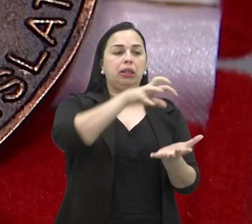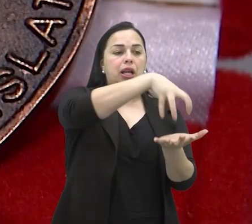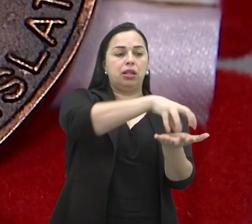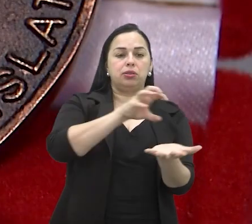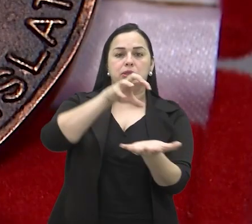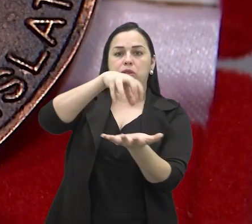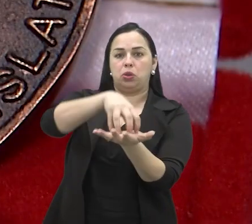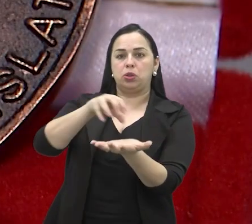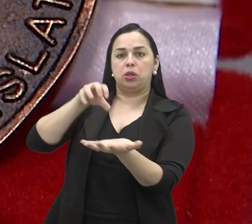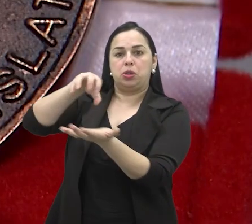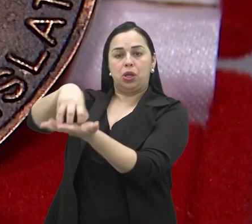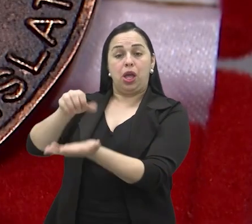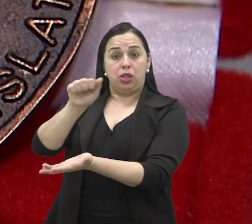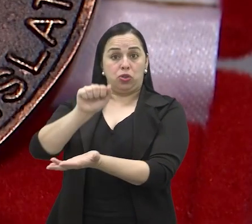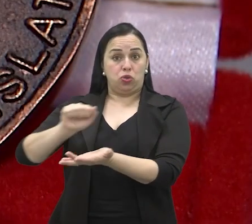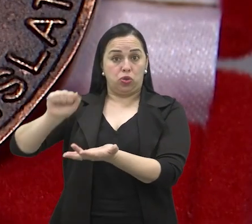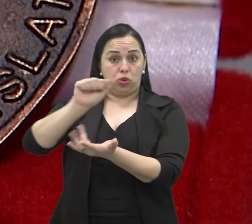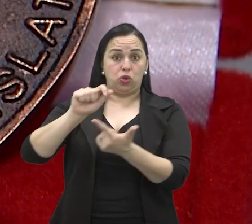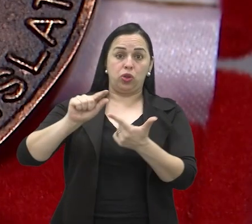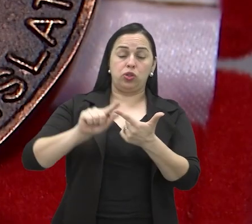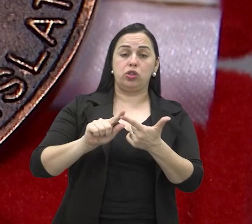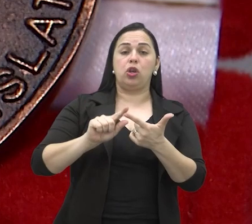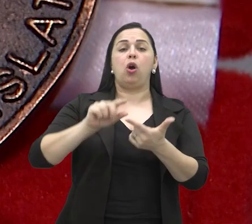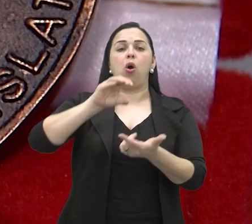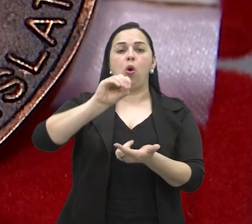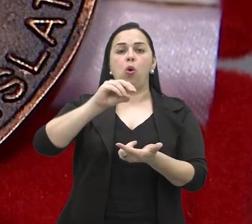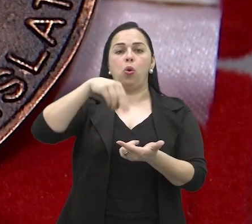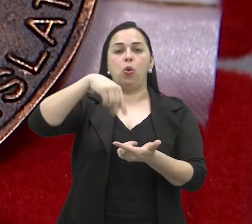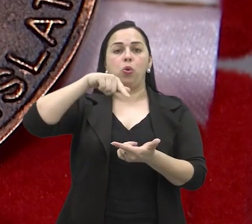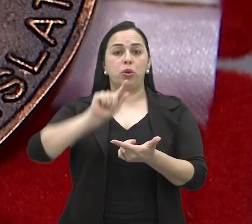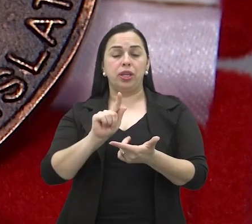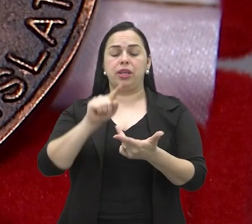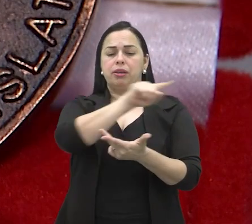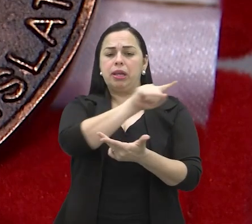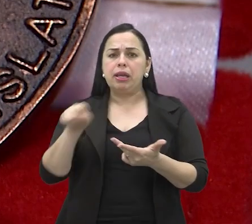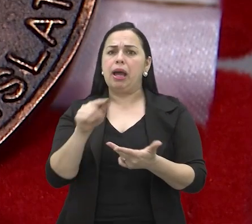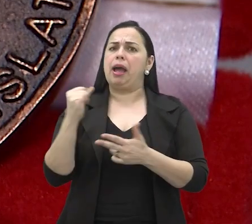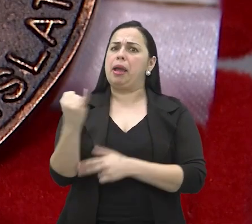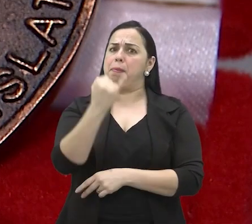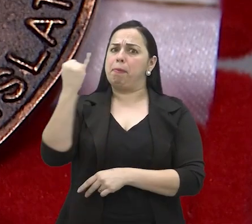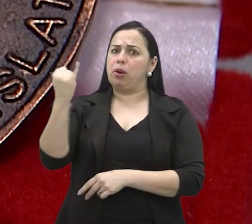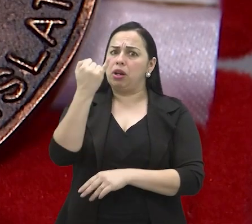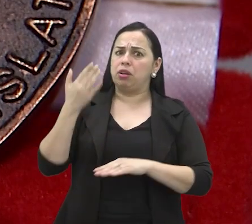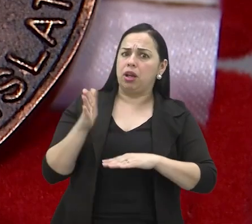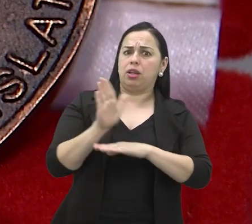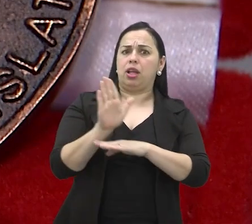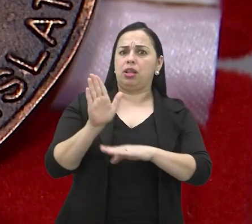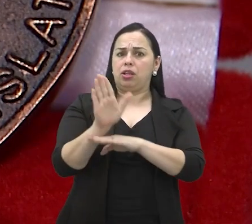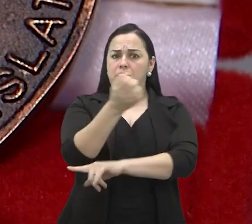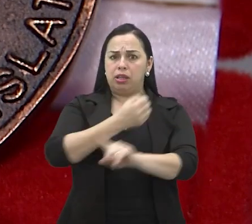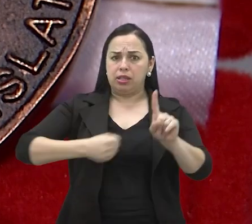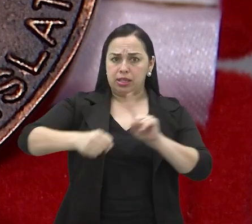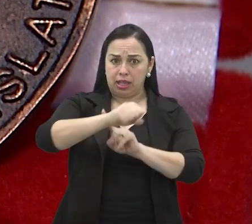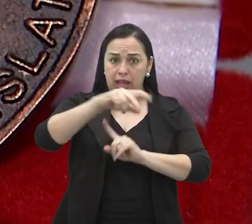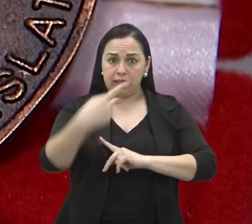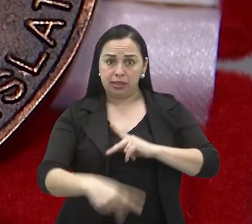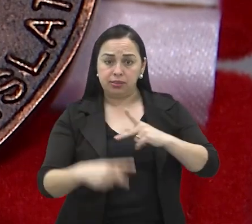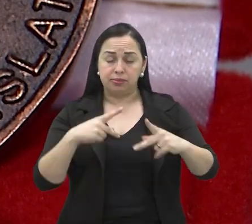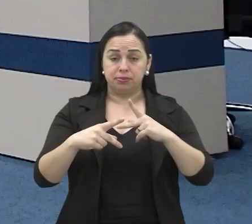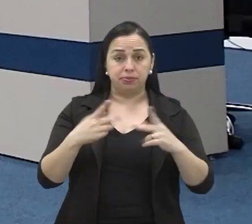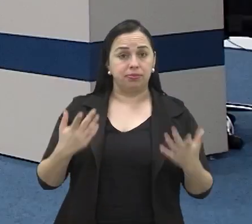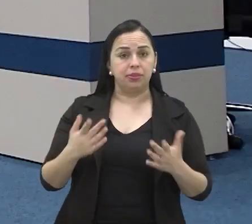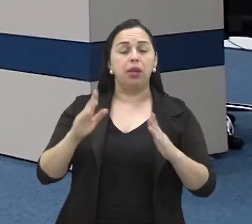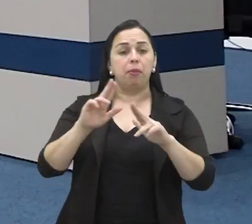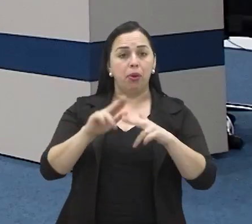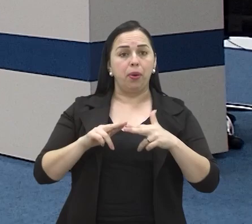destinada a entidades, associações e instituições que se destacam pela relevância dos serviços prestados à comunidade